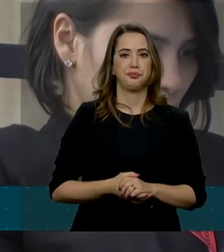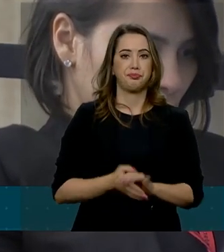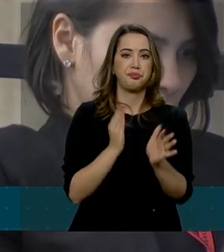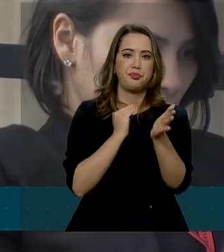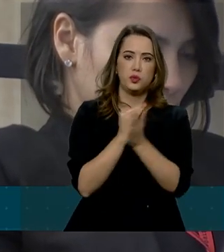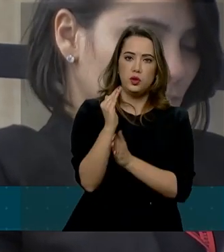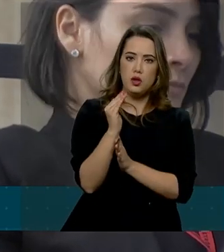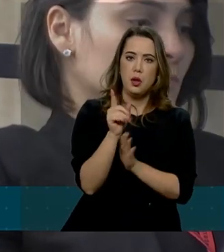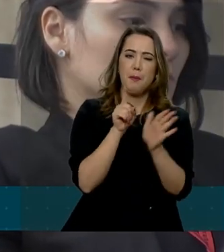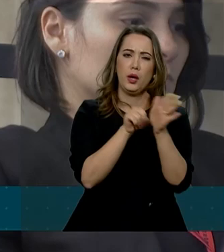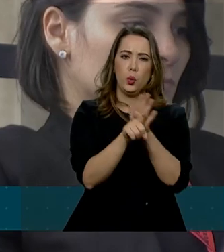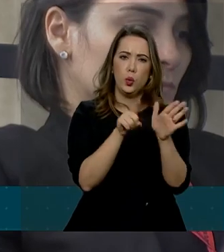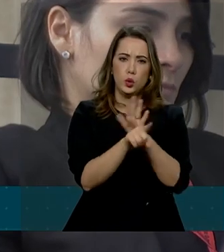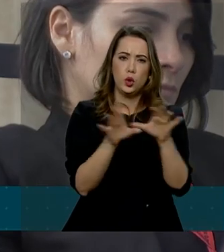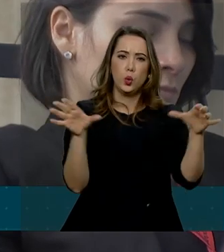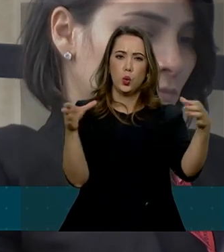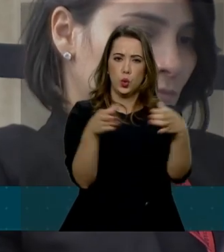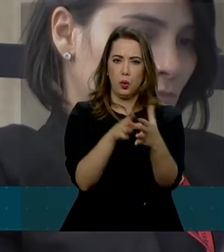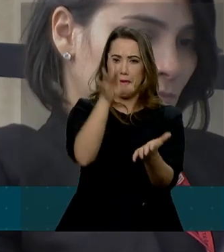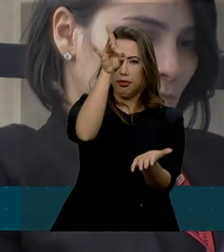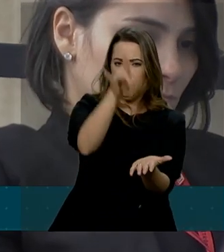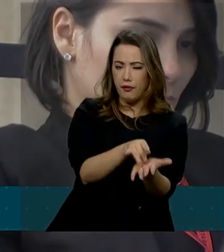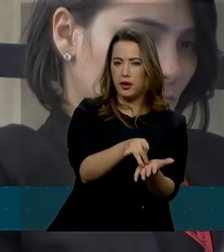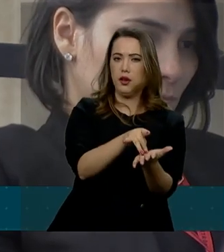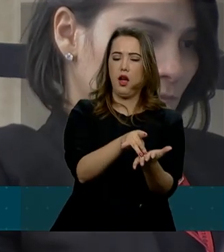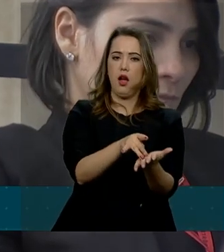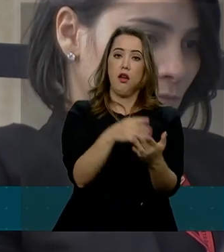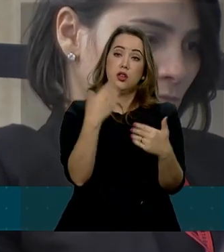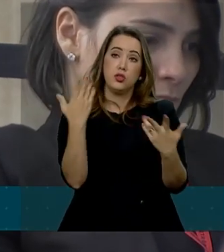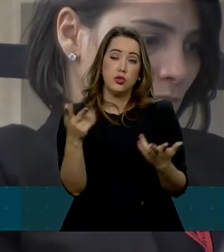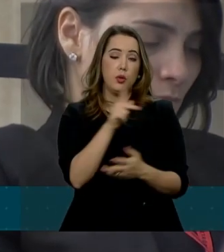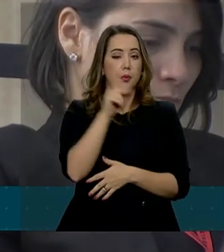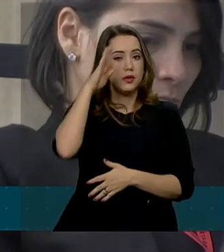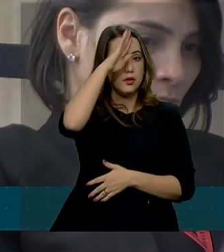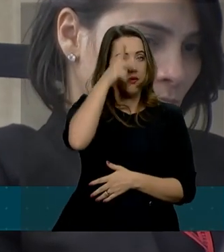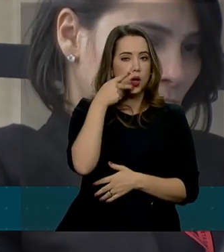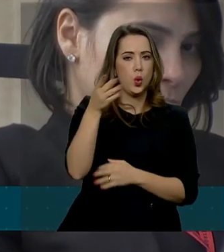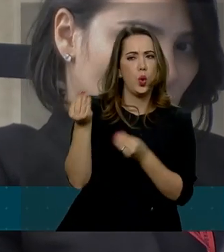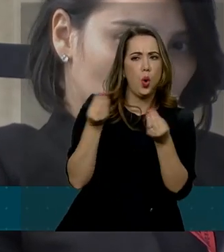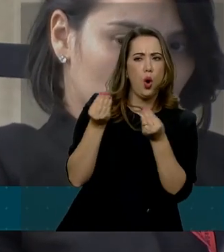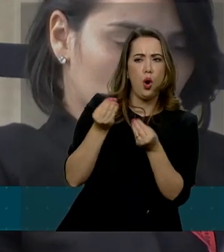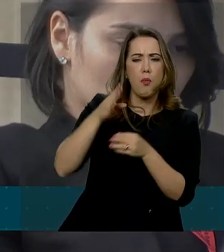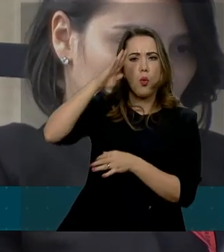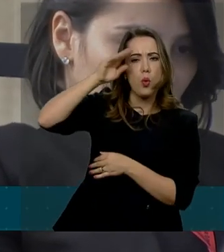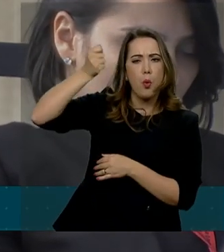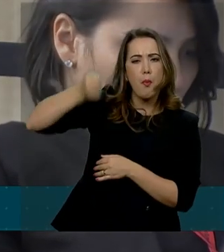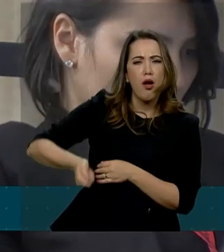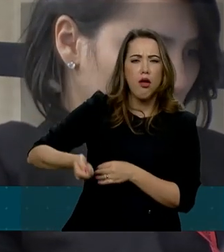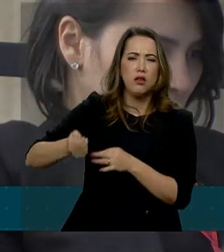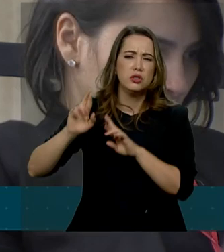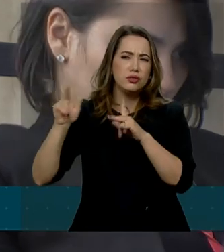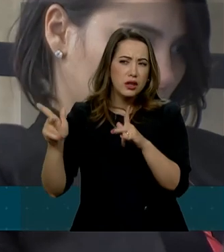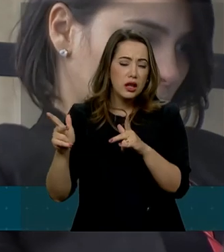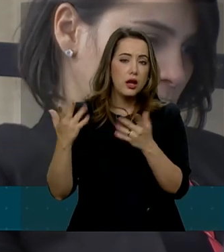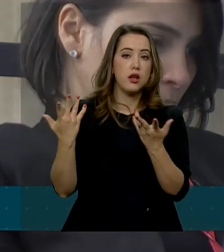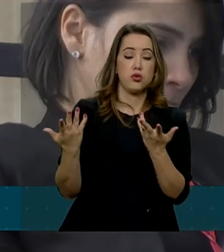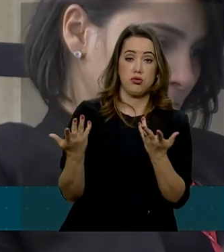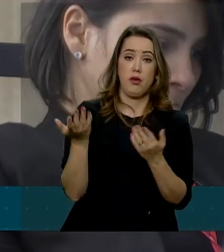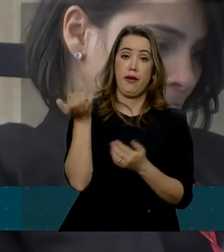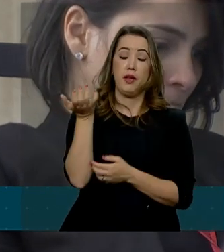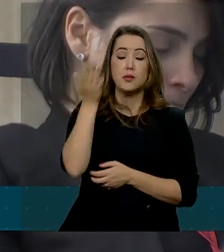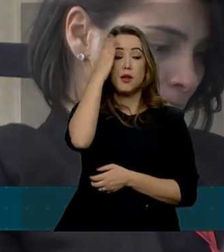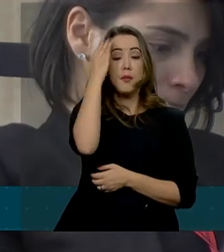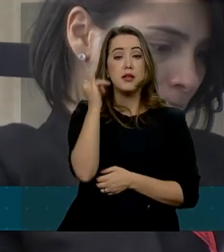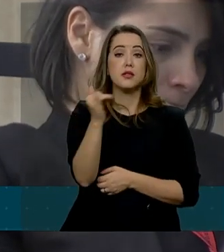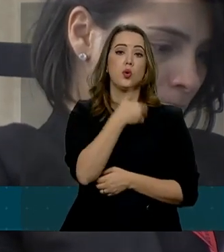comissão da verdade e as opiniões do presidente sobre o que se deu durante a ditadura militar gostaria de saber se o governo